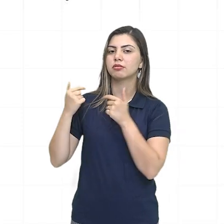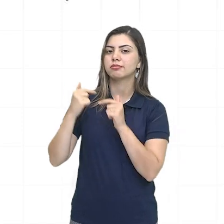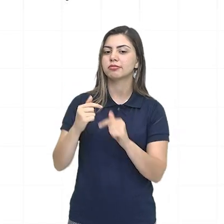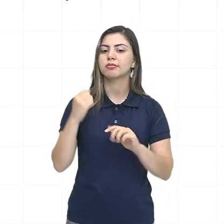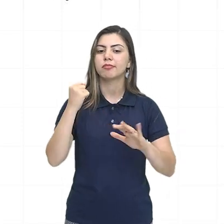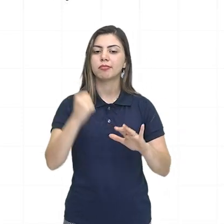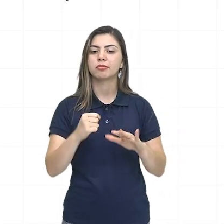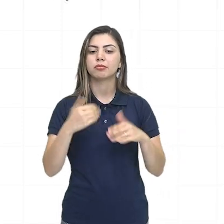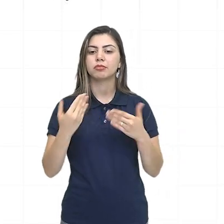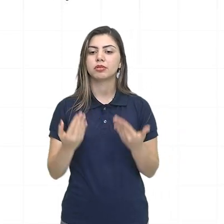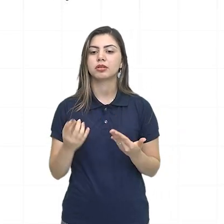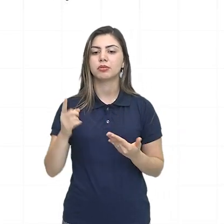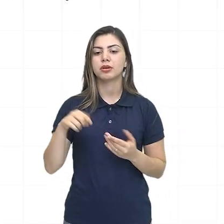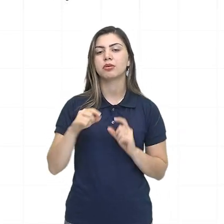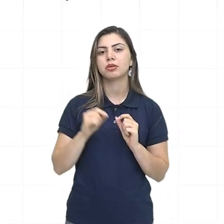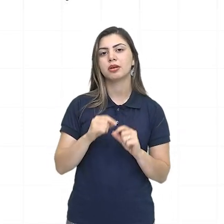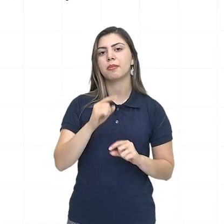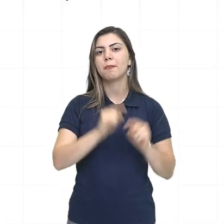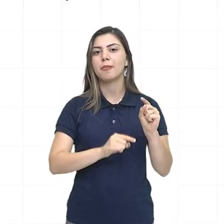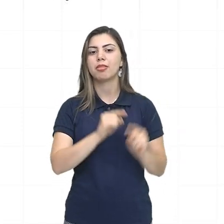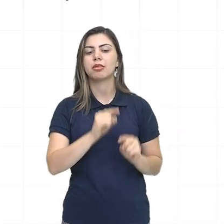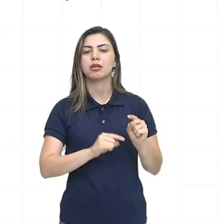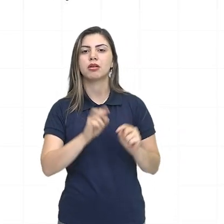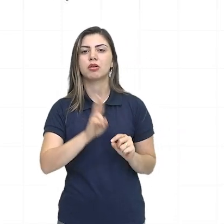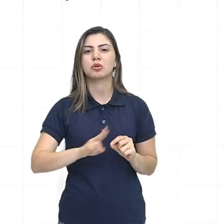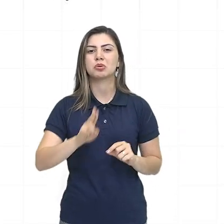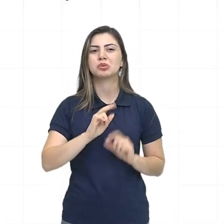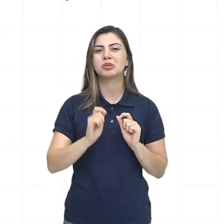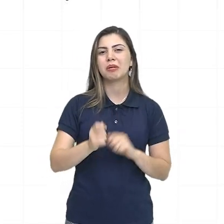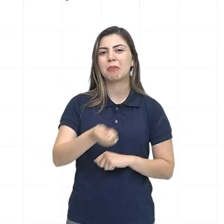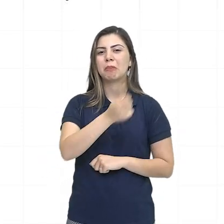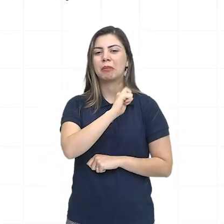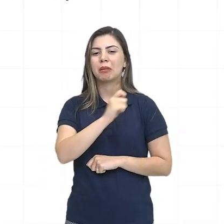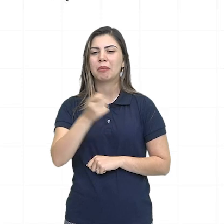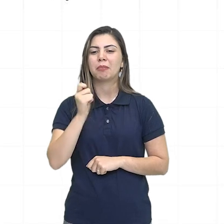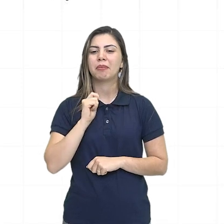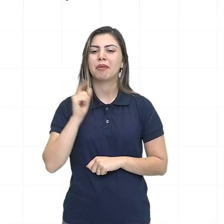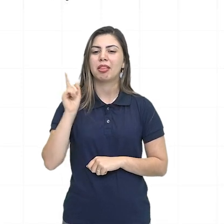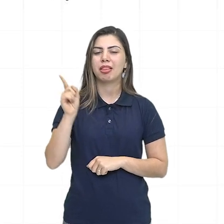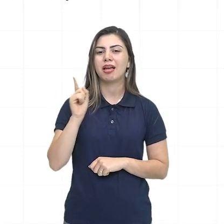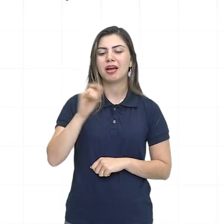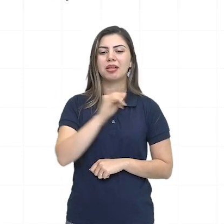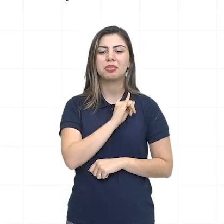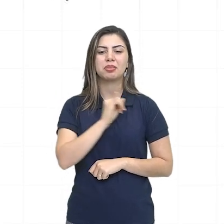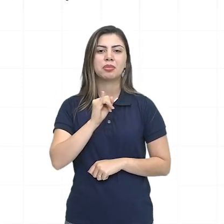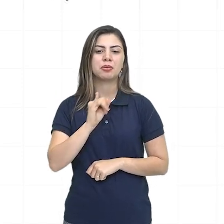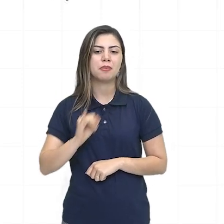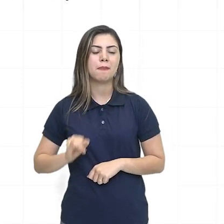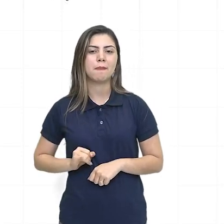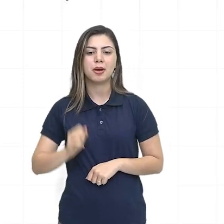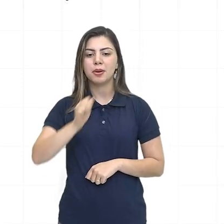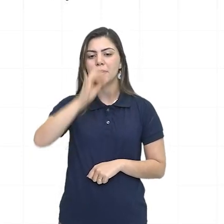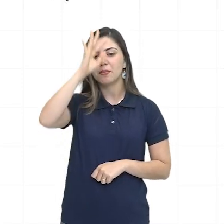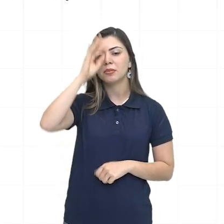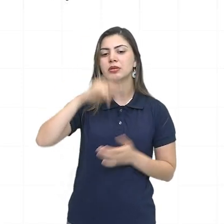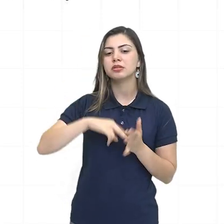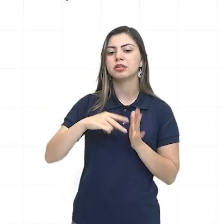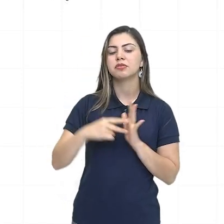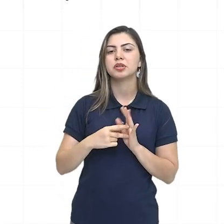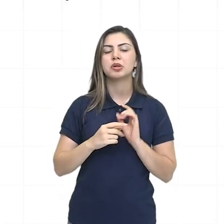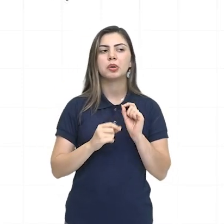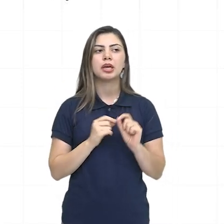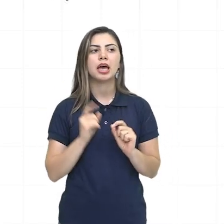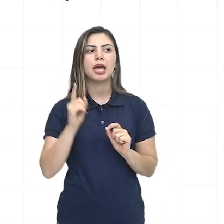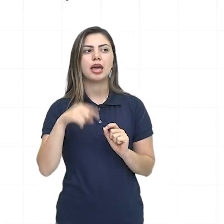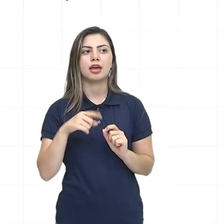De um instrumento de tortura usado pelo Império Romano, a cruz passou a significar um sinal de salvação para os